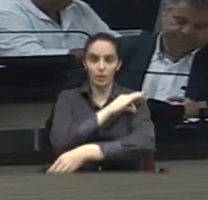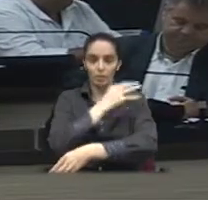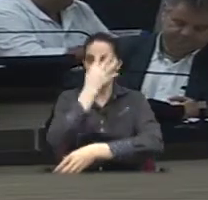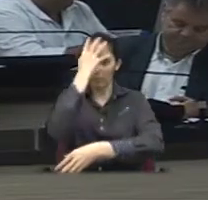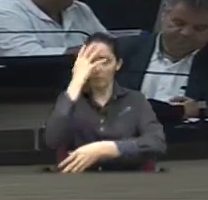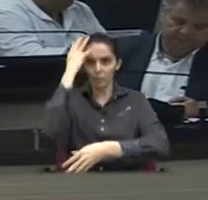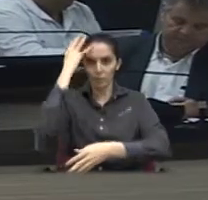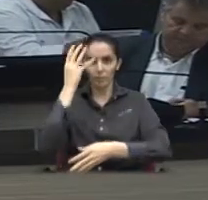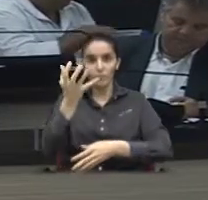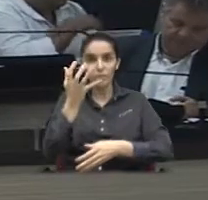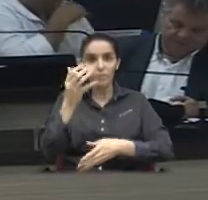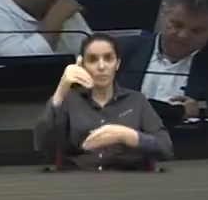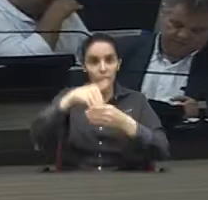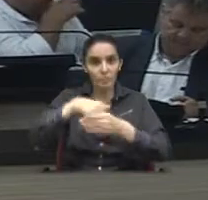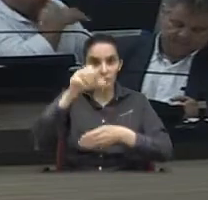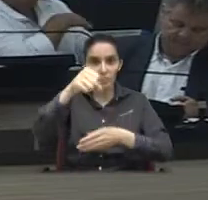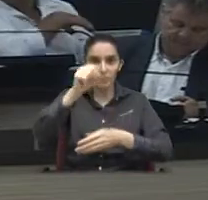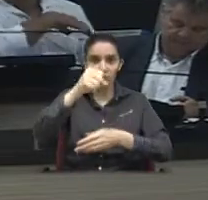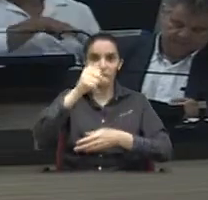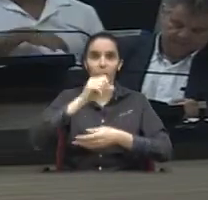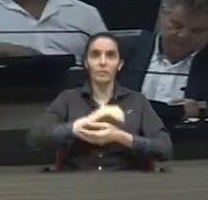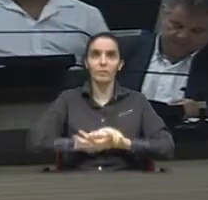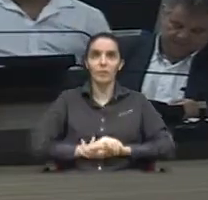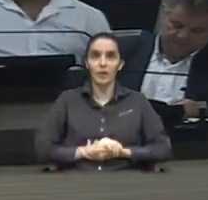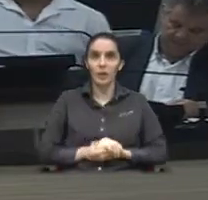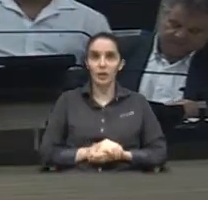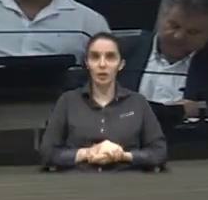projeto. Questão de ordem, presidente.